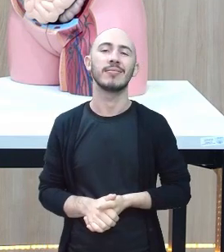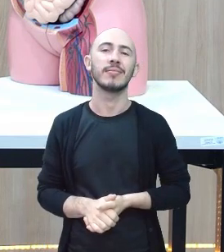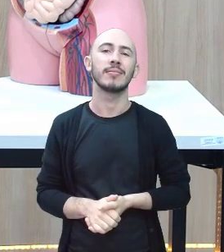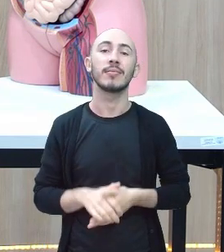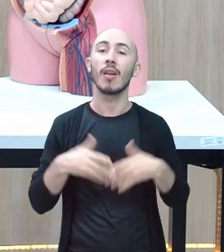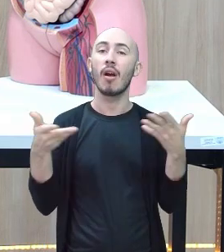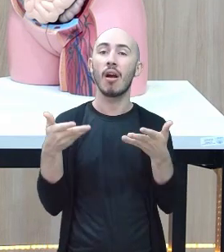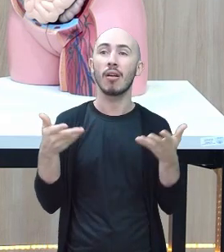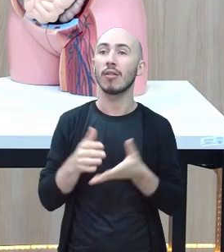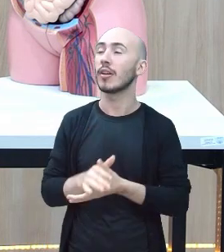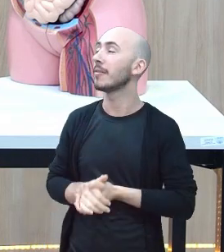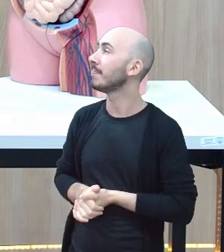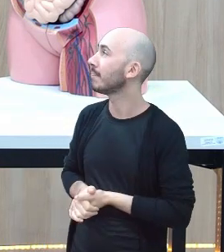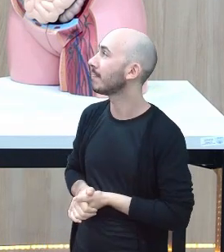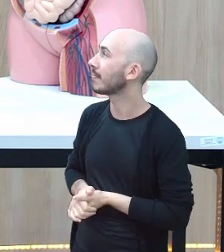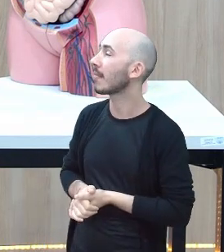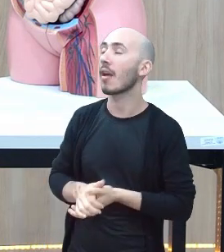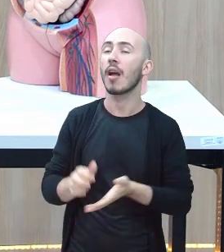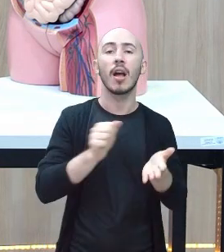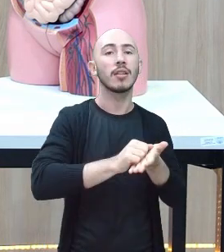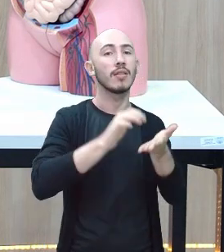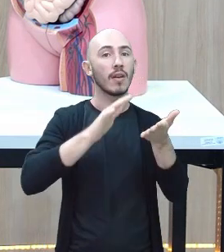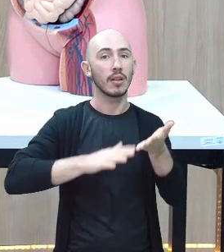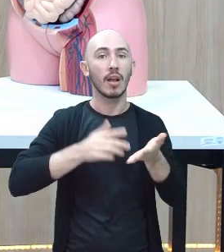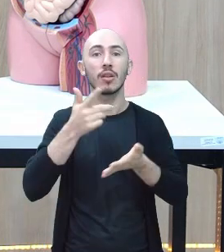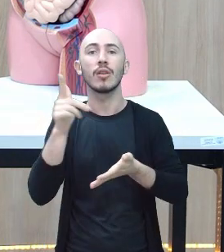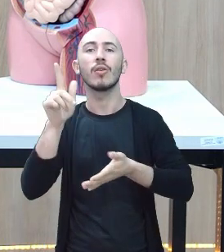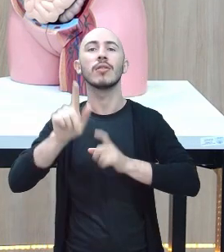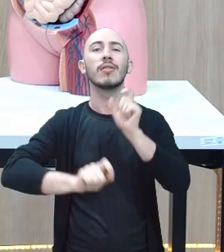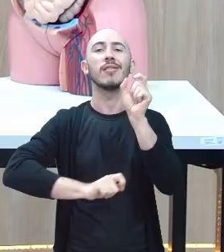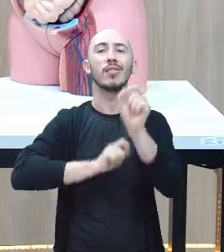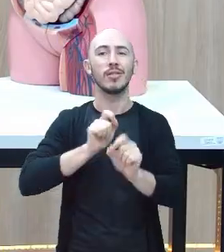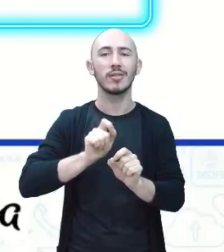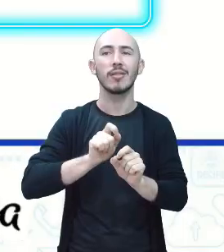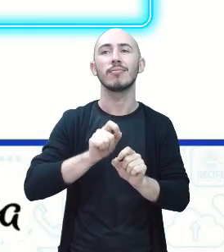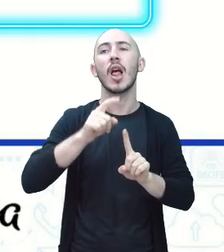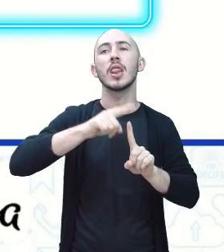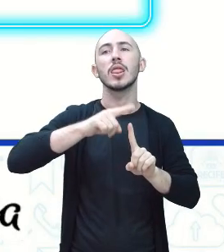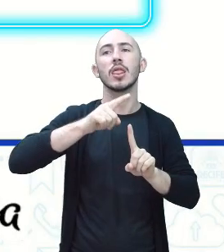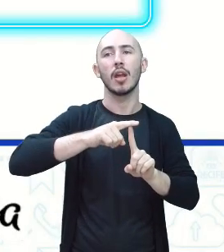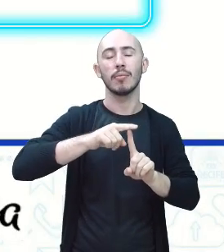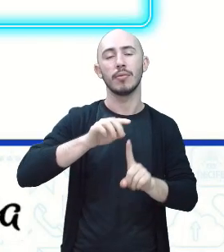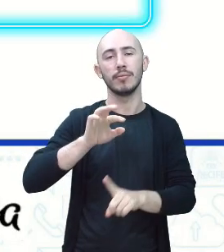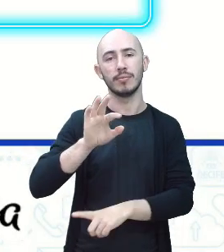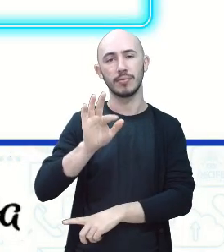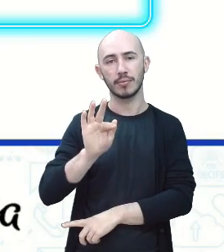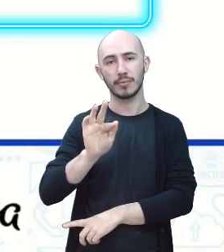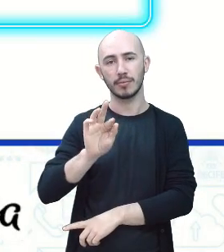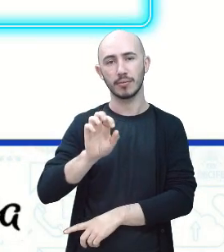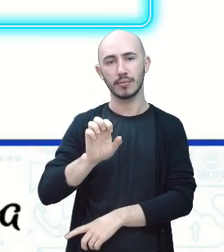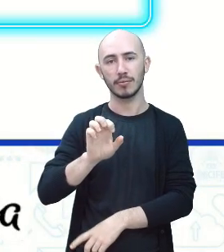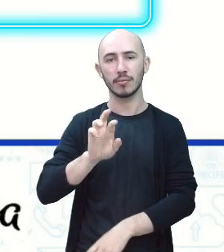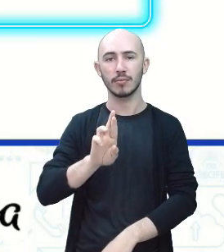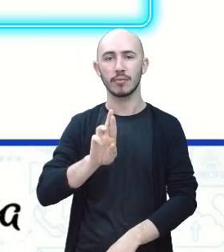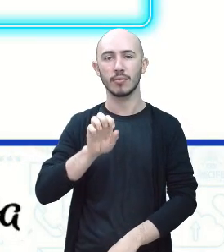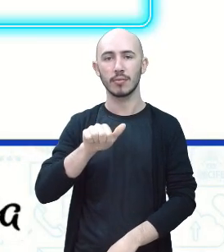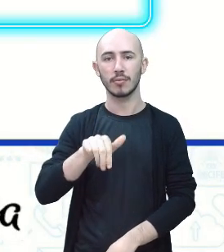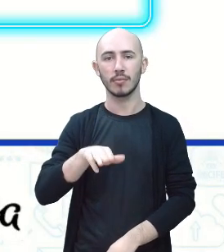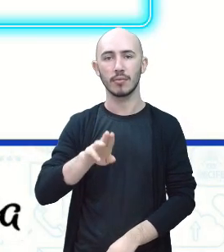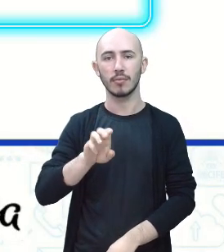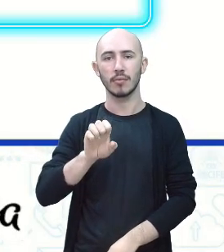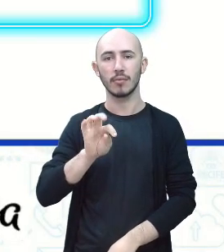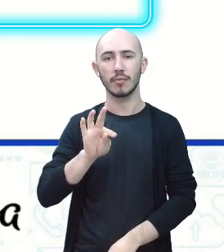E agora, outra atividade. Os tipos de fermentação, para vocês colocarem